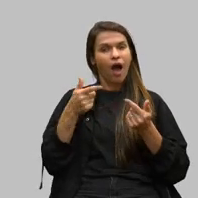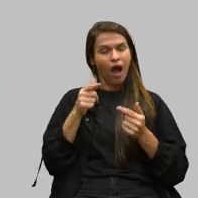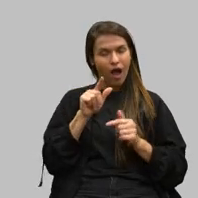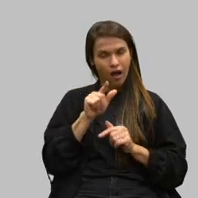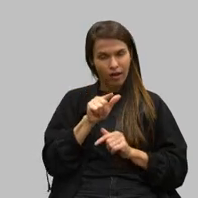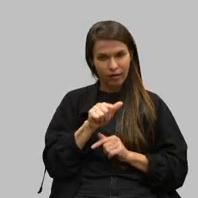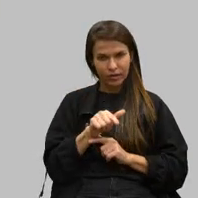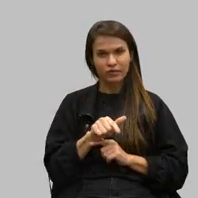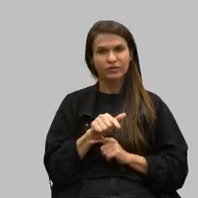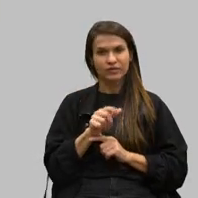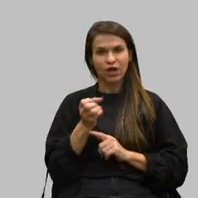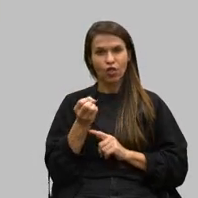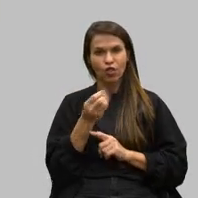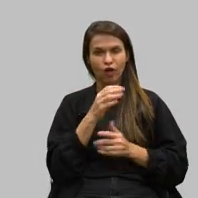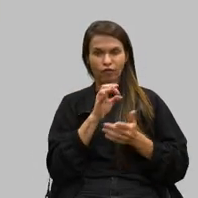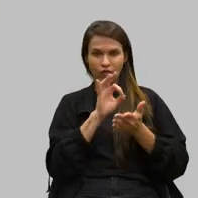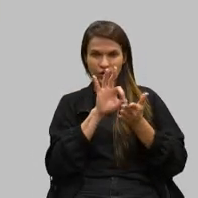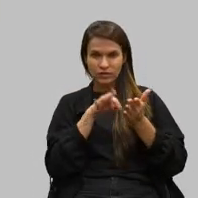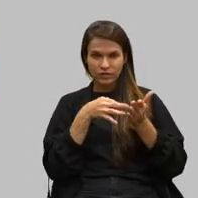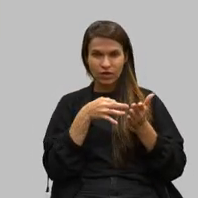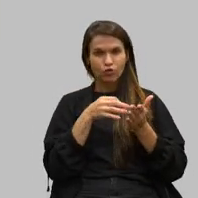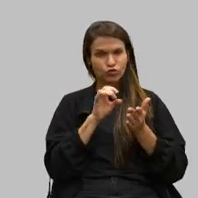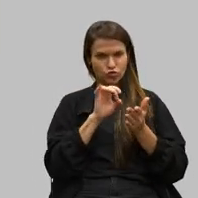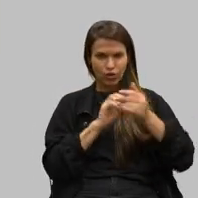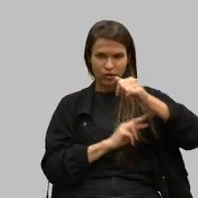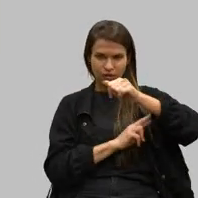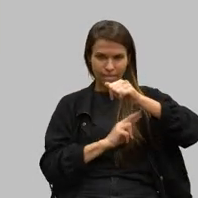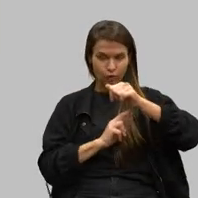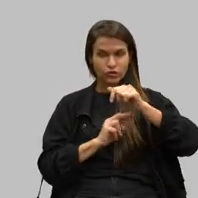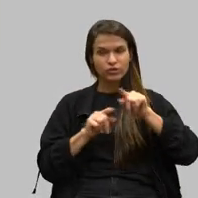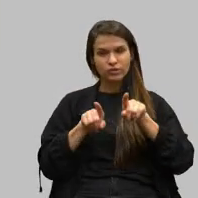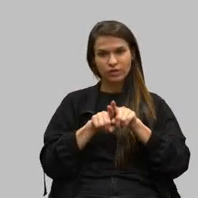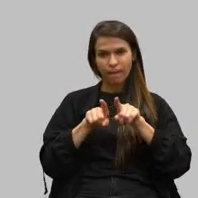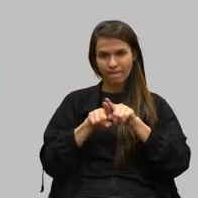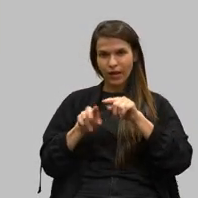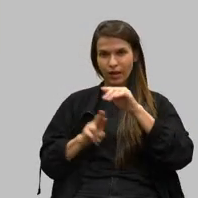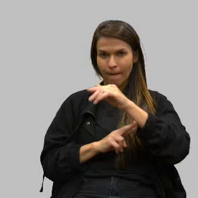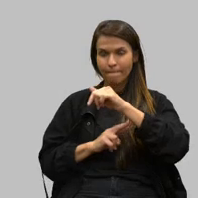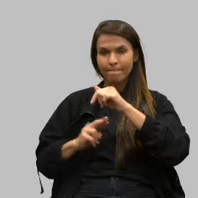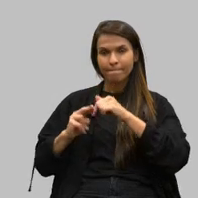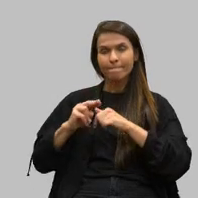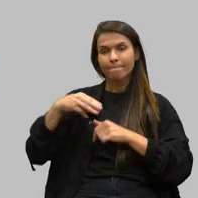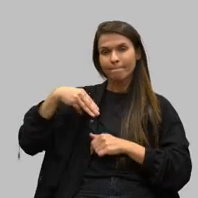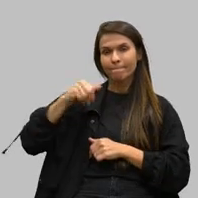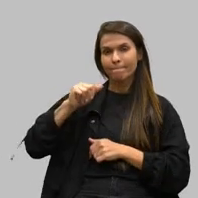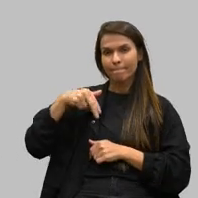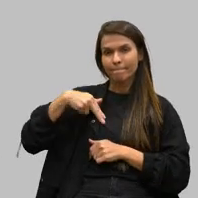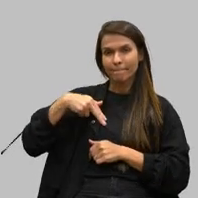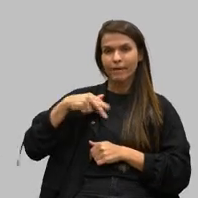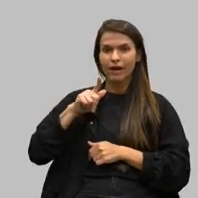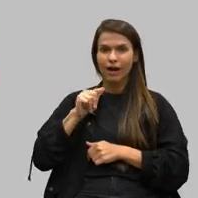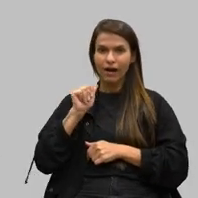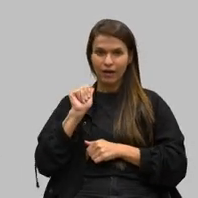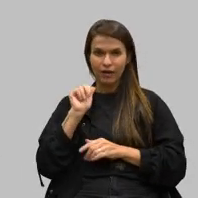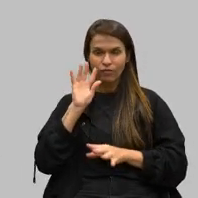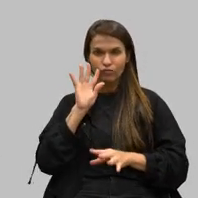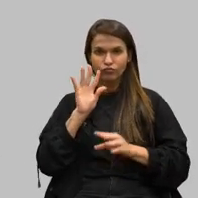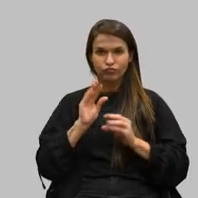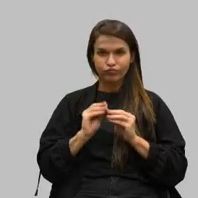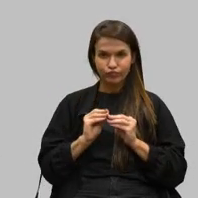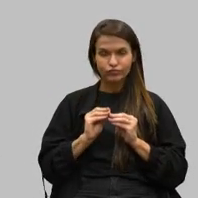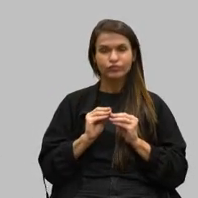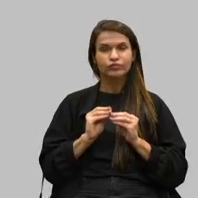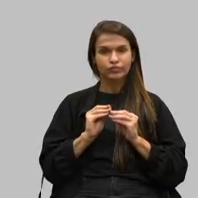a nova licitação, não só dessa ponte, como também da ponte de Manga. Então, encerro aqui as minhas palavras para as suas